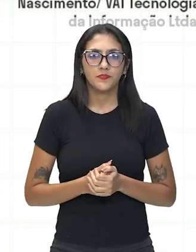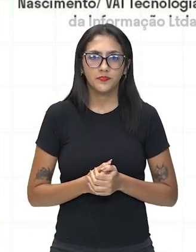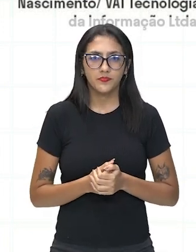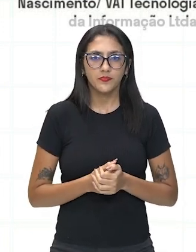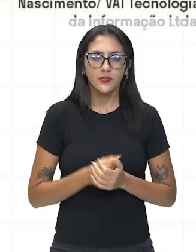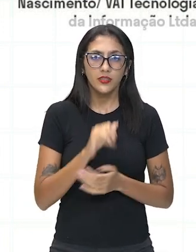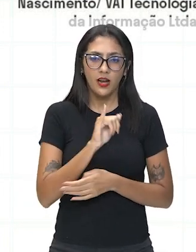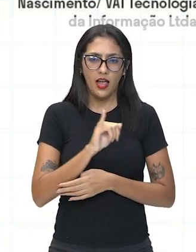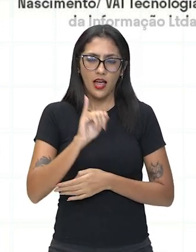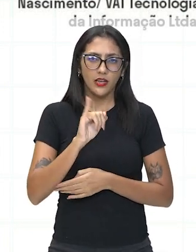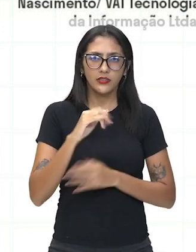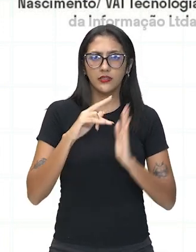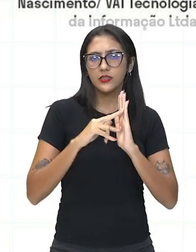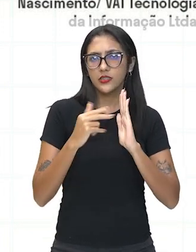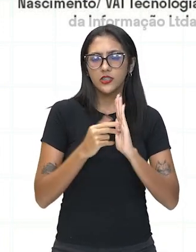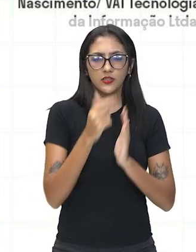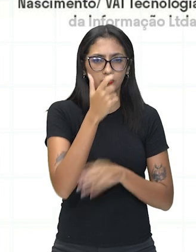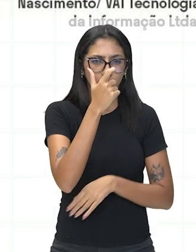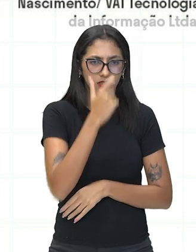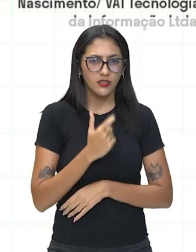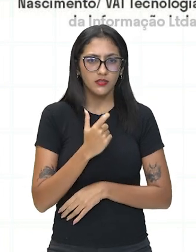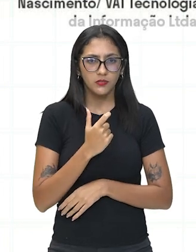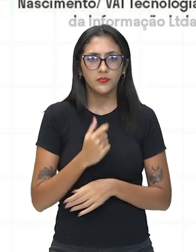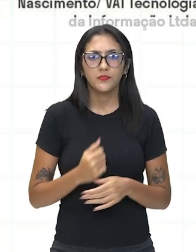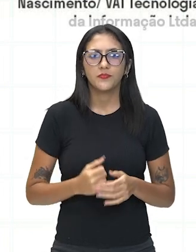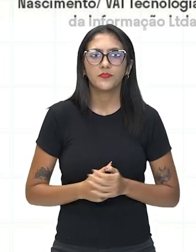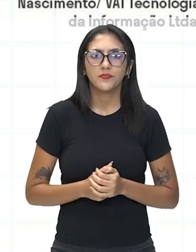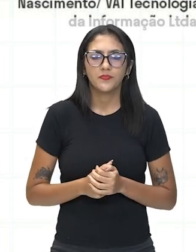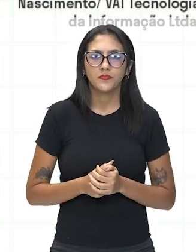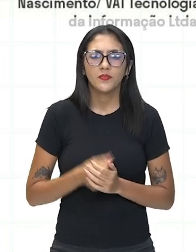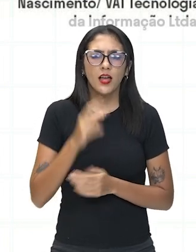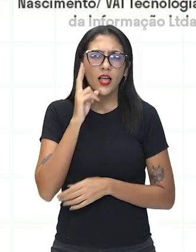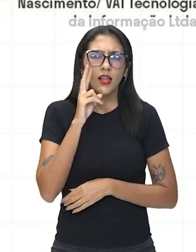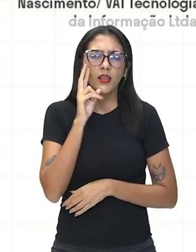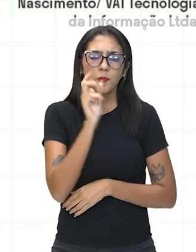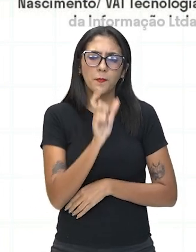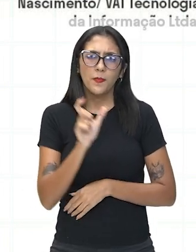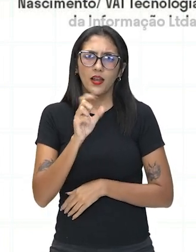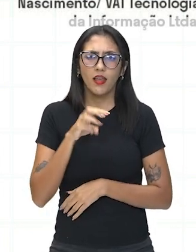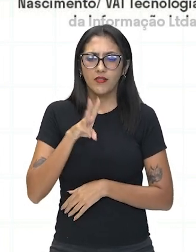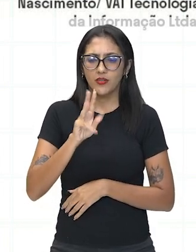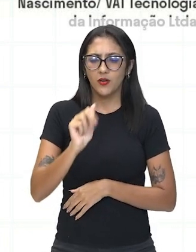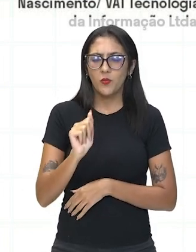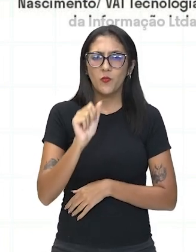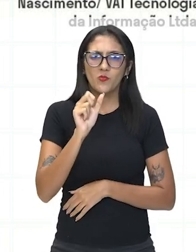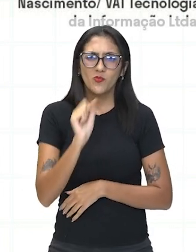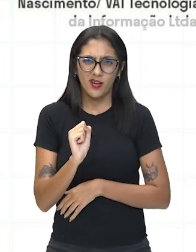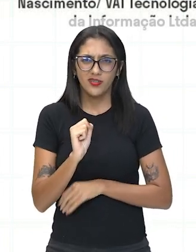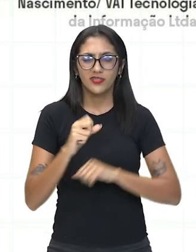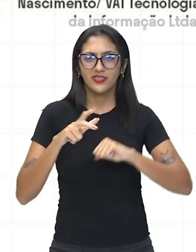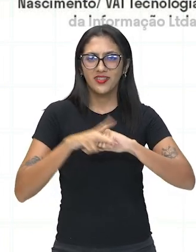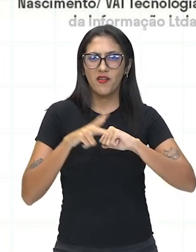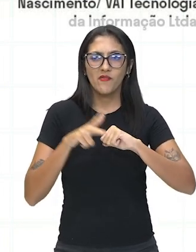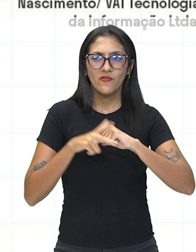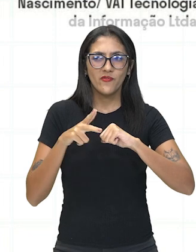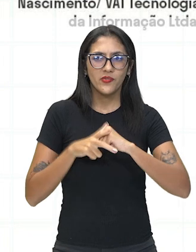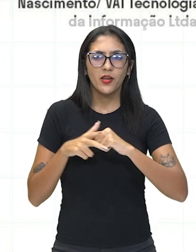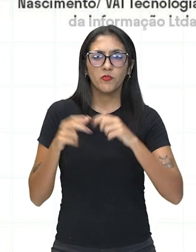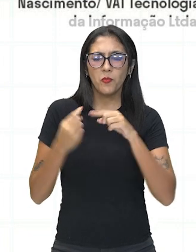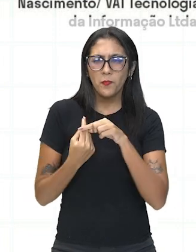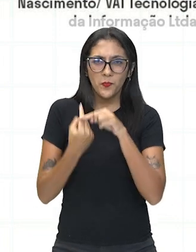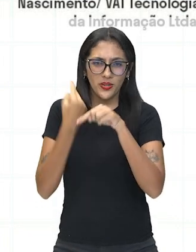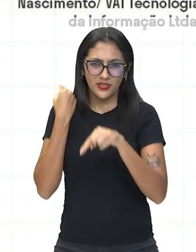eu, né? Olha, was, lembra o que é was? É o verbo to be no passado, né? No caso aqui, I